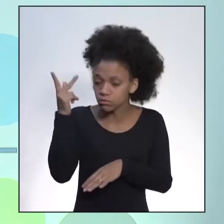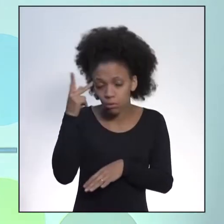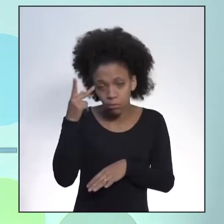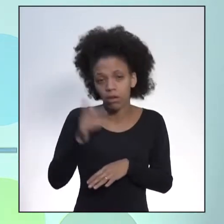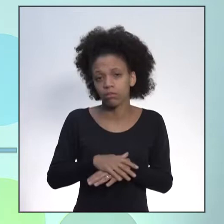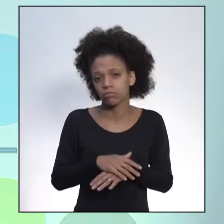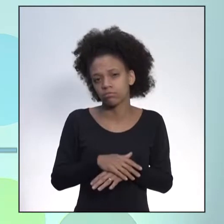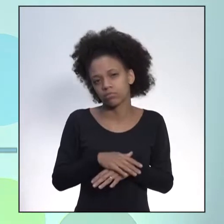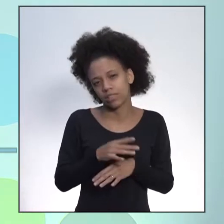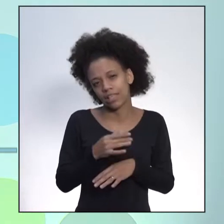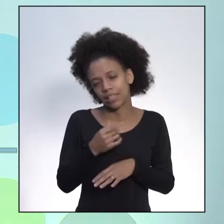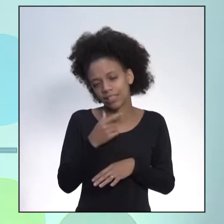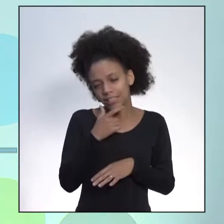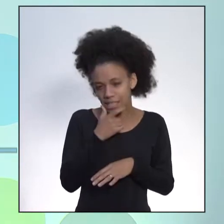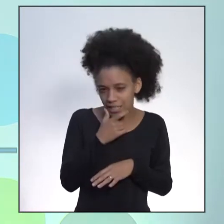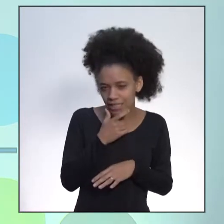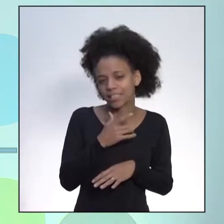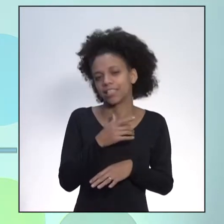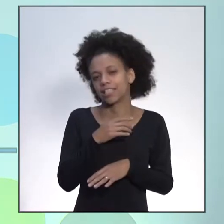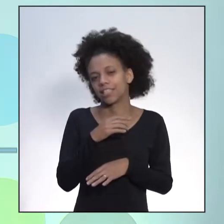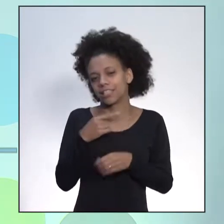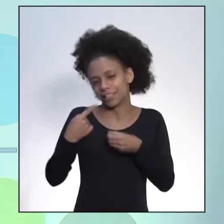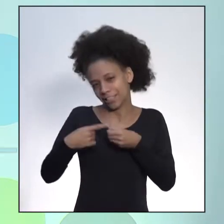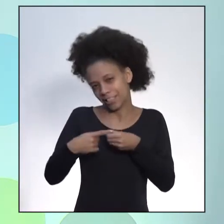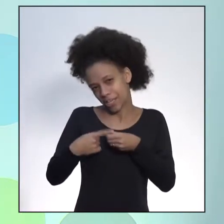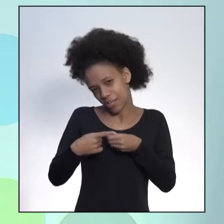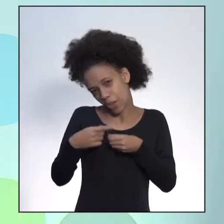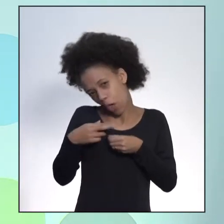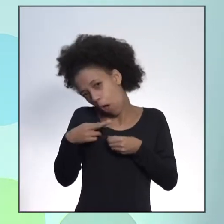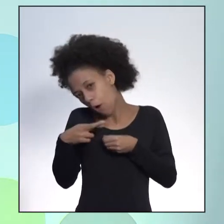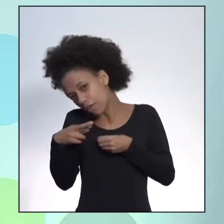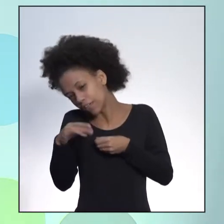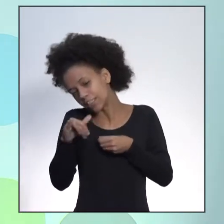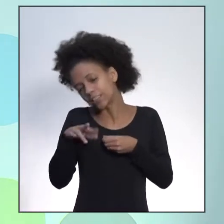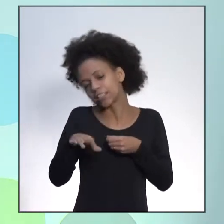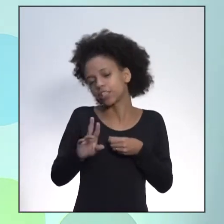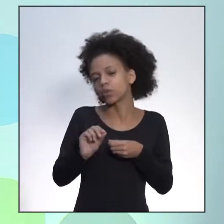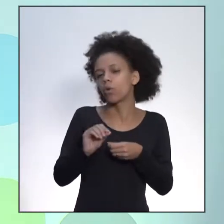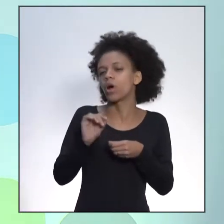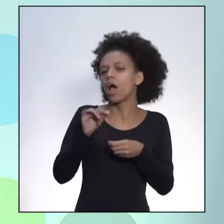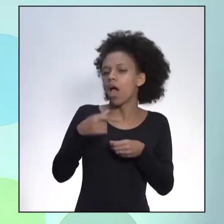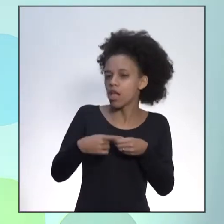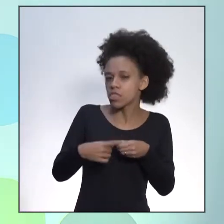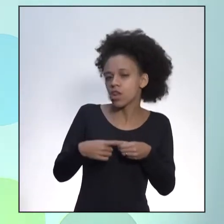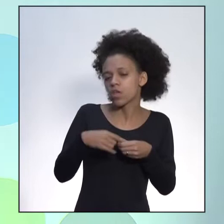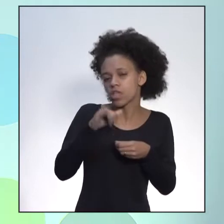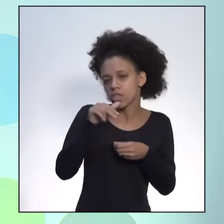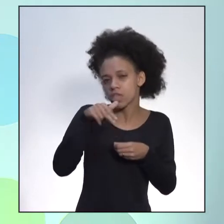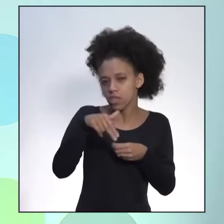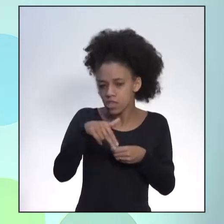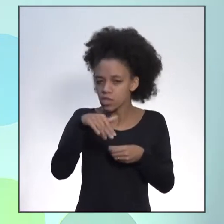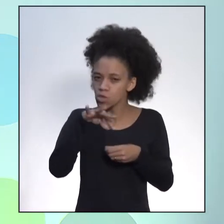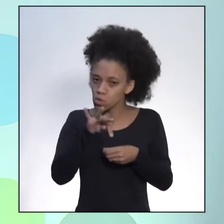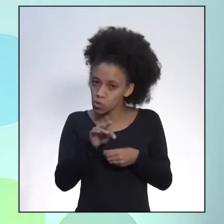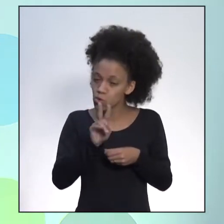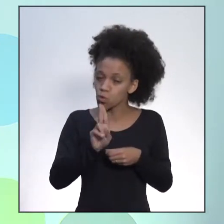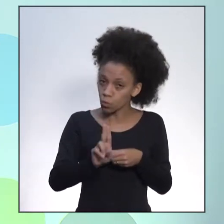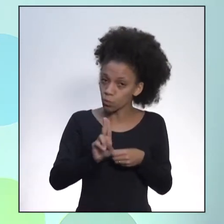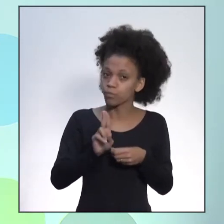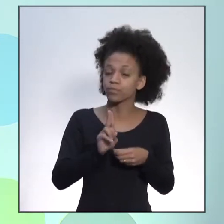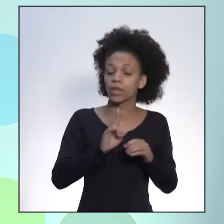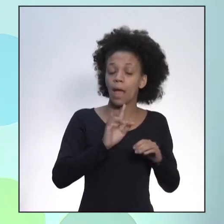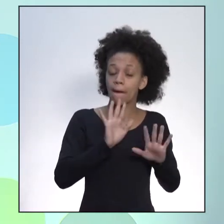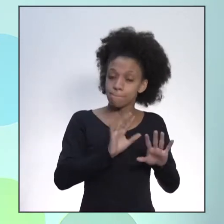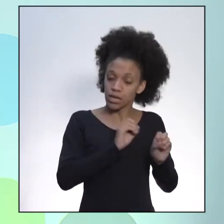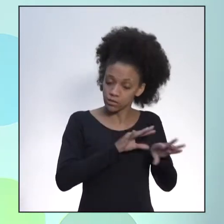tenho sotaque de interior, né? Meio, né? Sou de Itu, mas estou aqui em São Paulo há 9 anos, na Escola Carlos